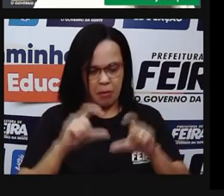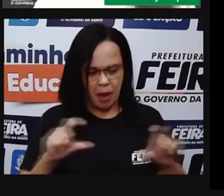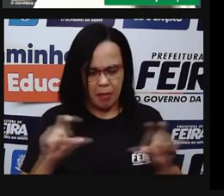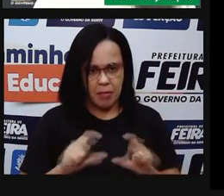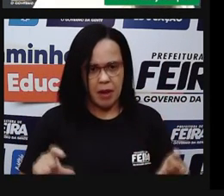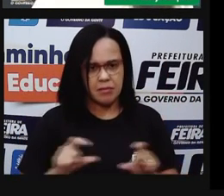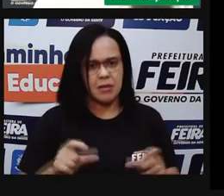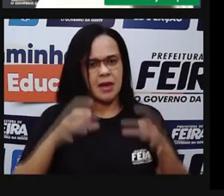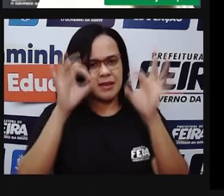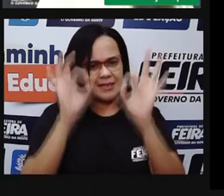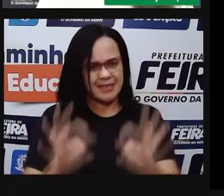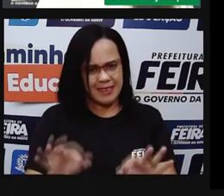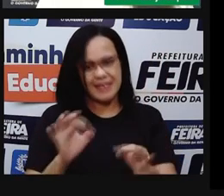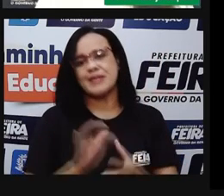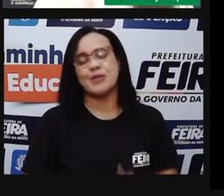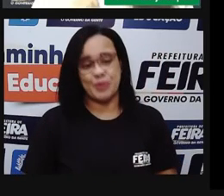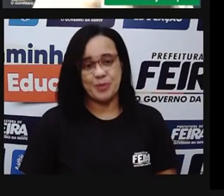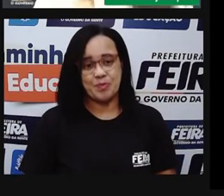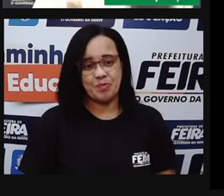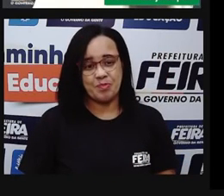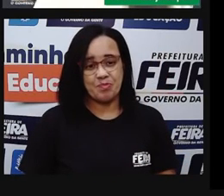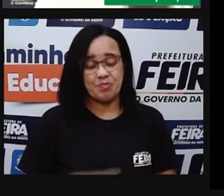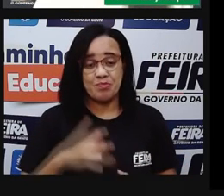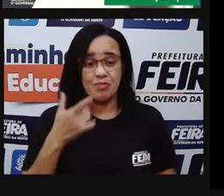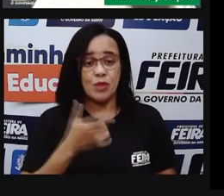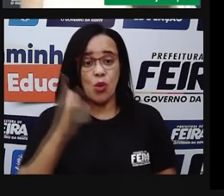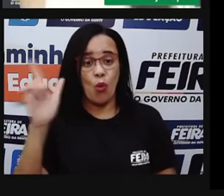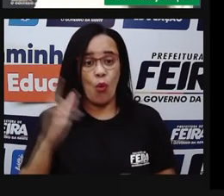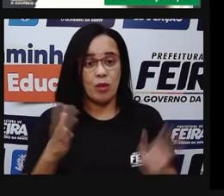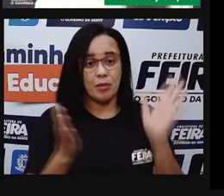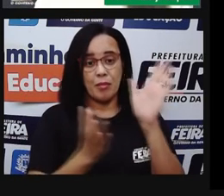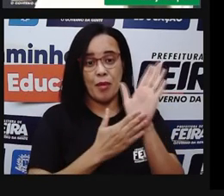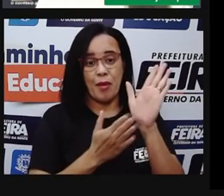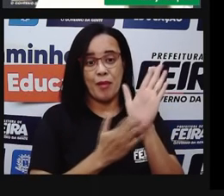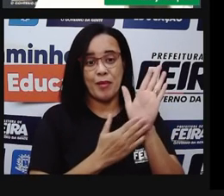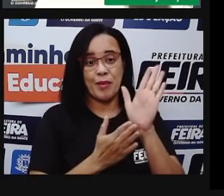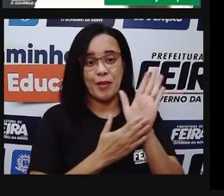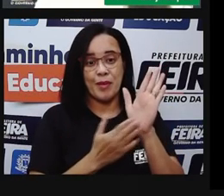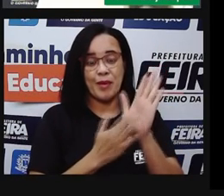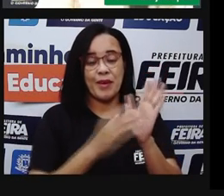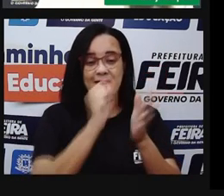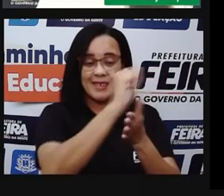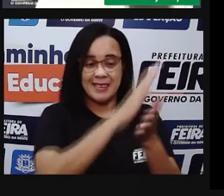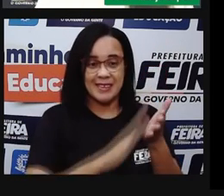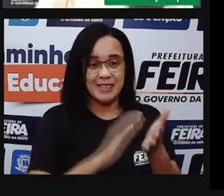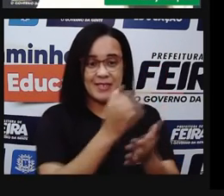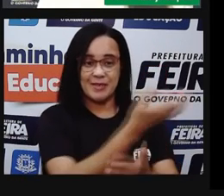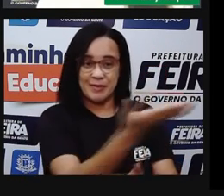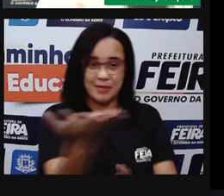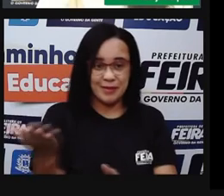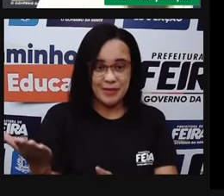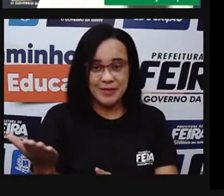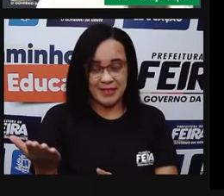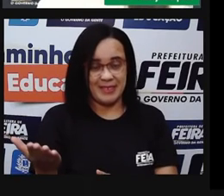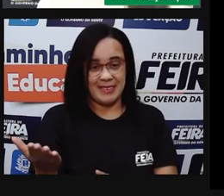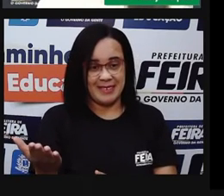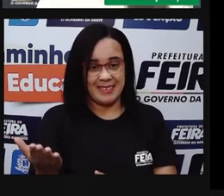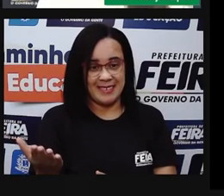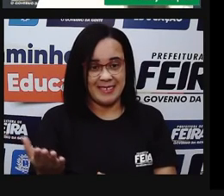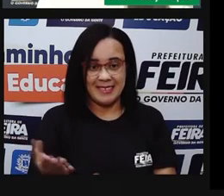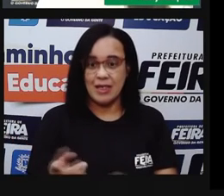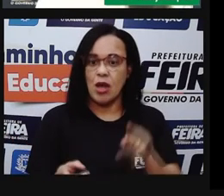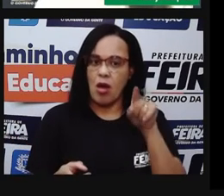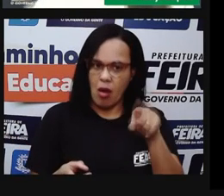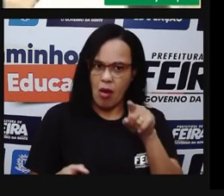Tem uma proposta de atividade para vocês. Por favor, gente, não deixem de fazer o que eu estou pedindo